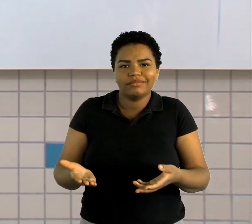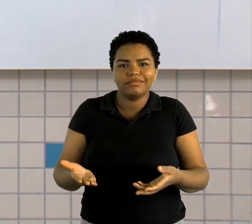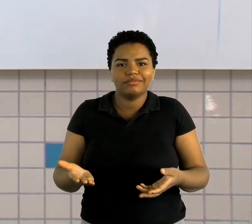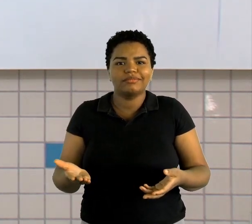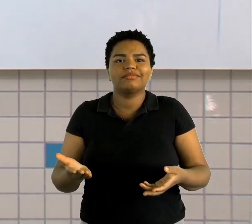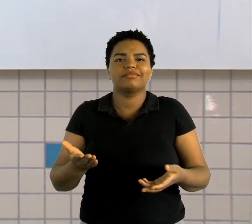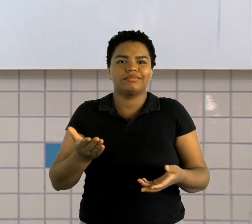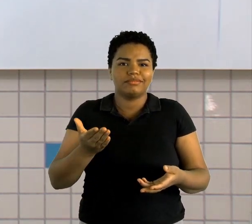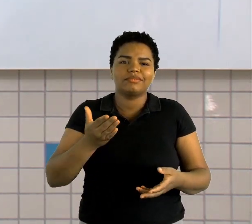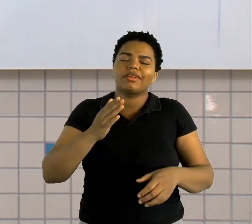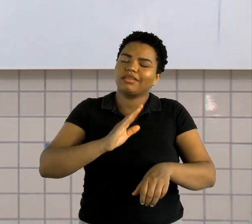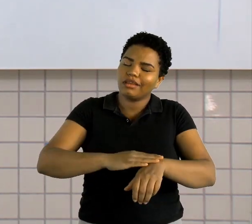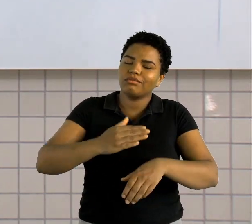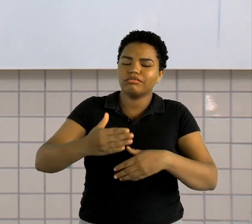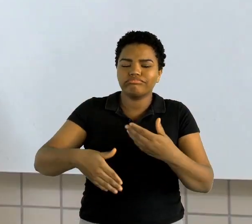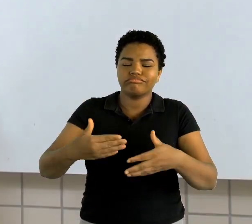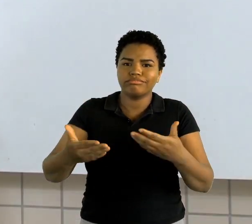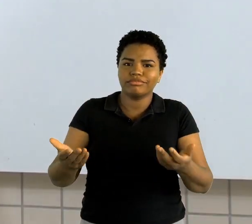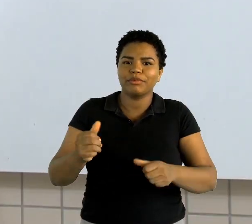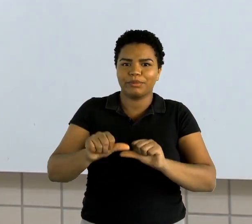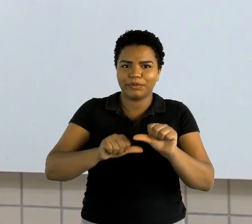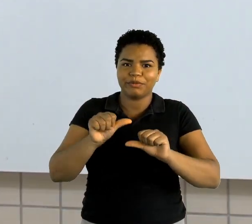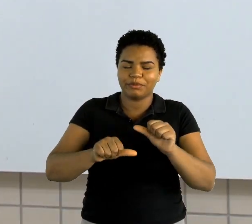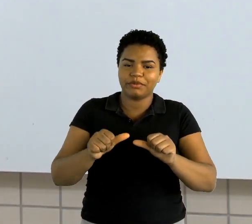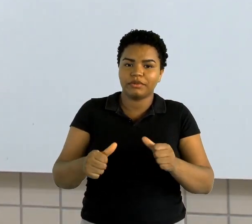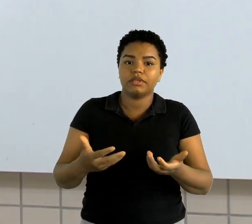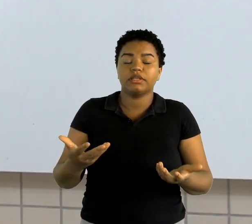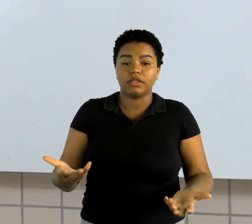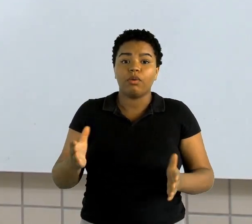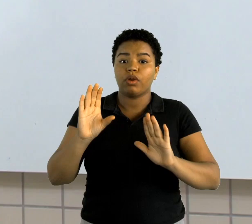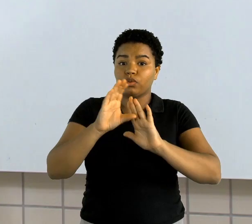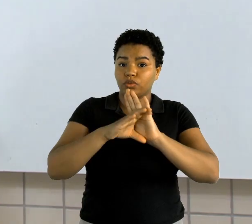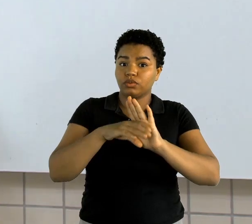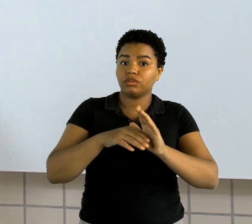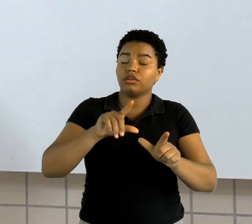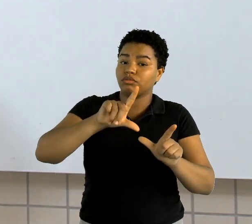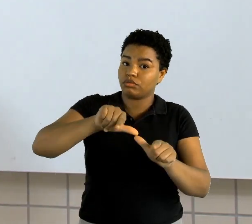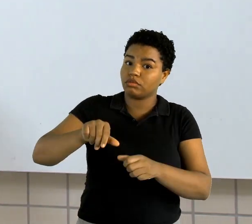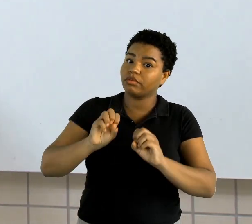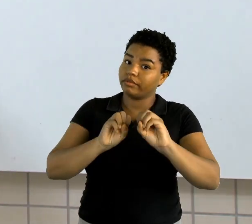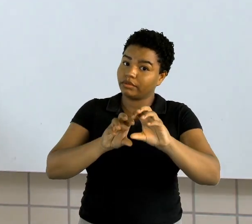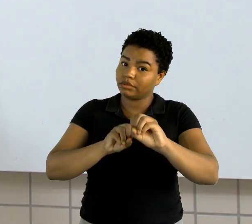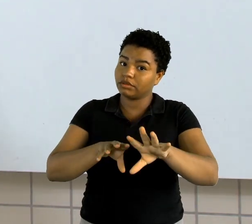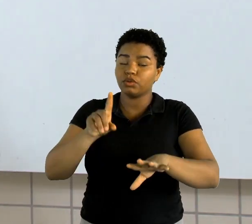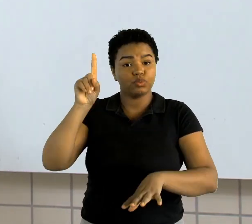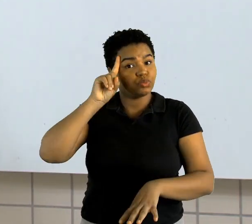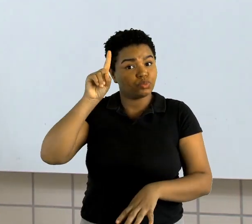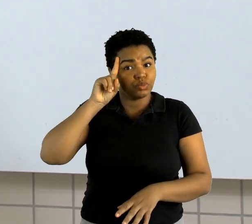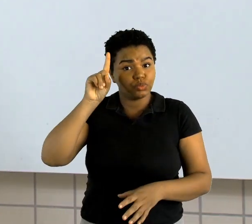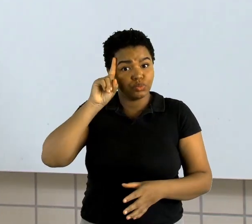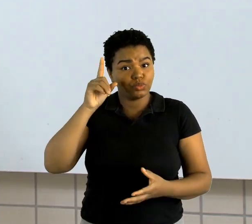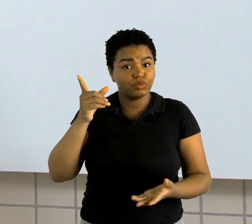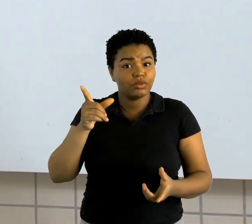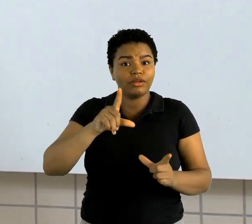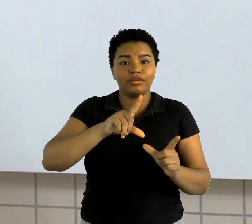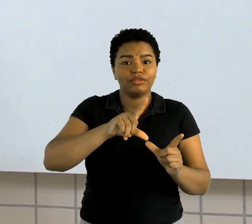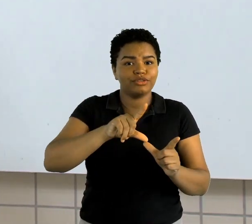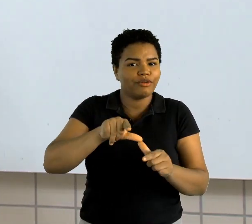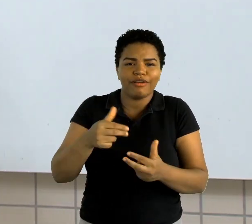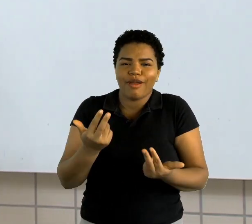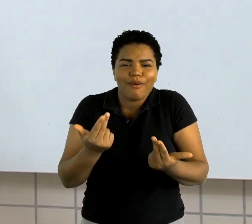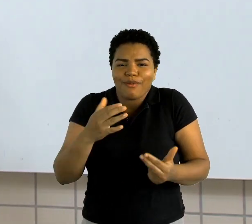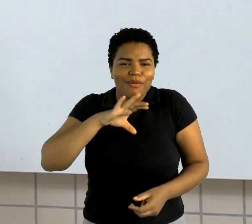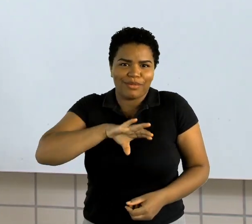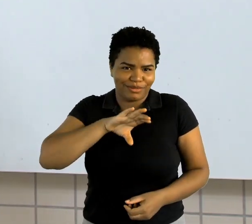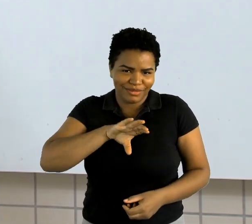momentâneo. São conceitos que a geografia vai ensinar. Que no dia a dia, geografia é igual